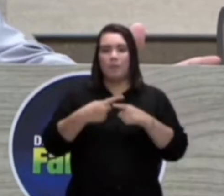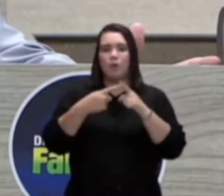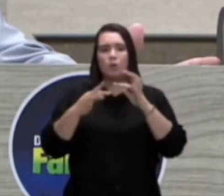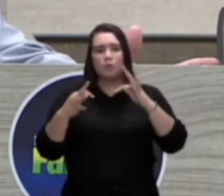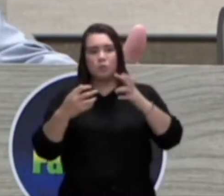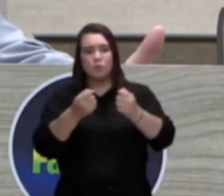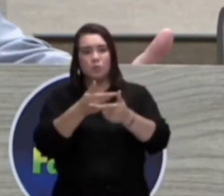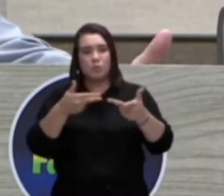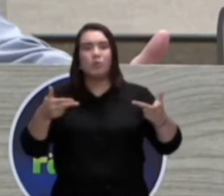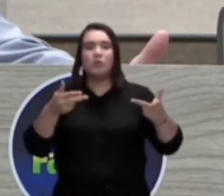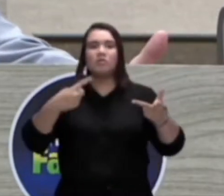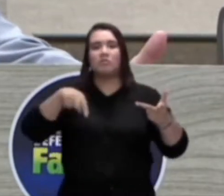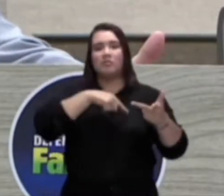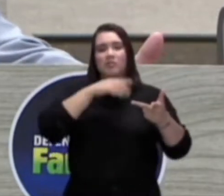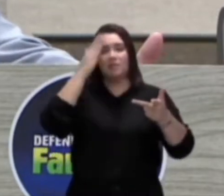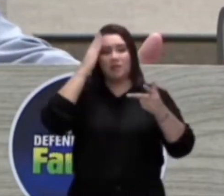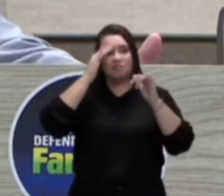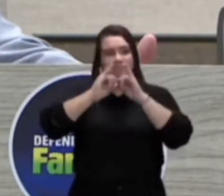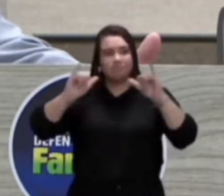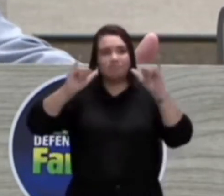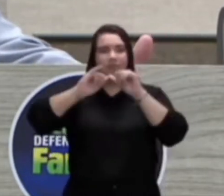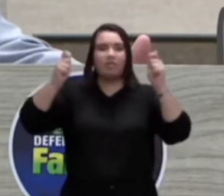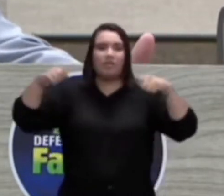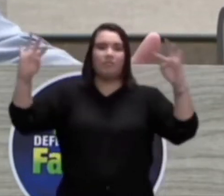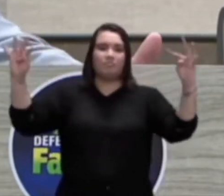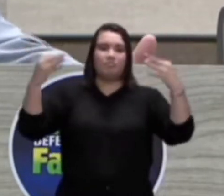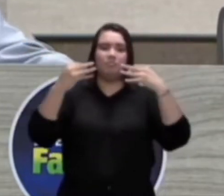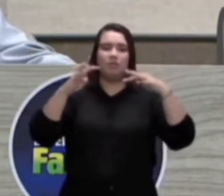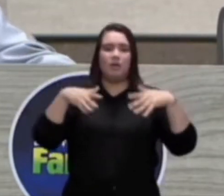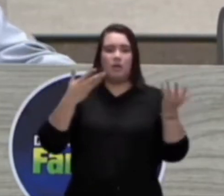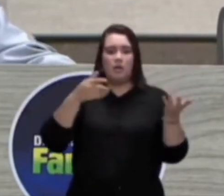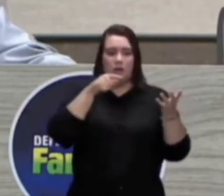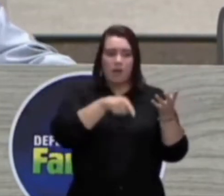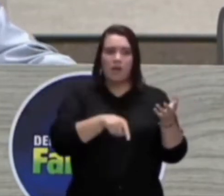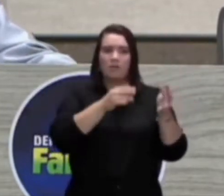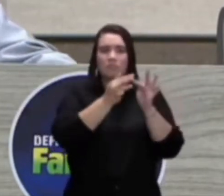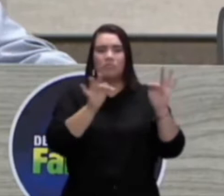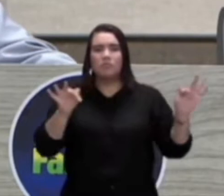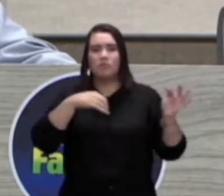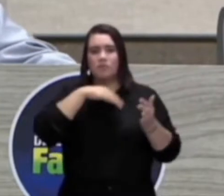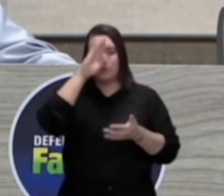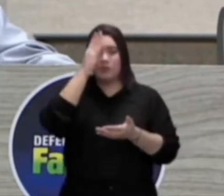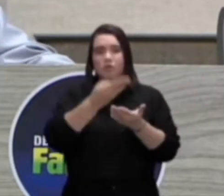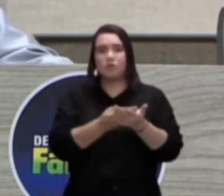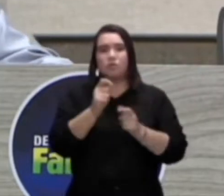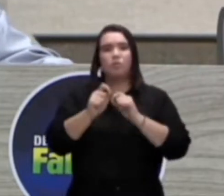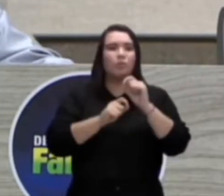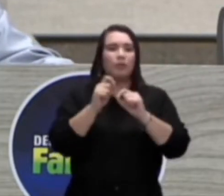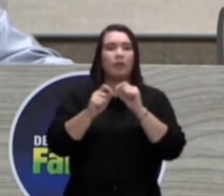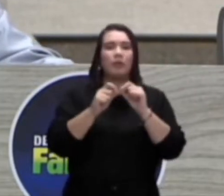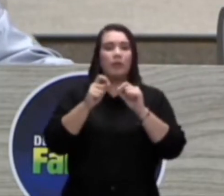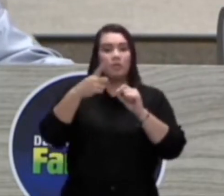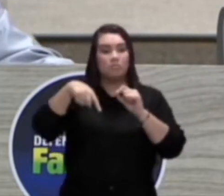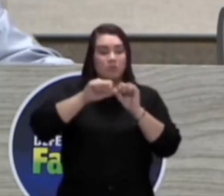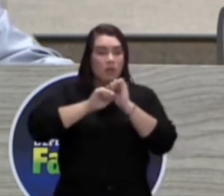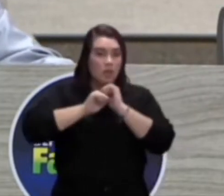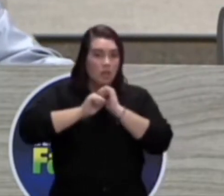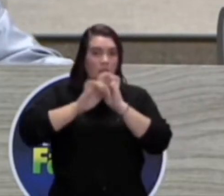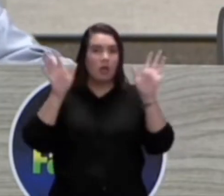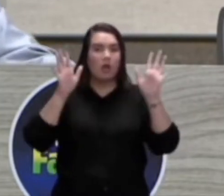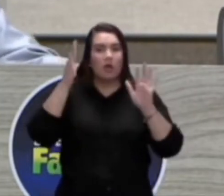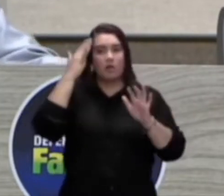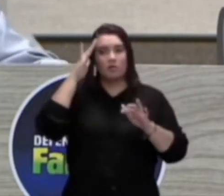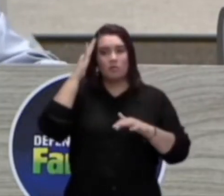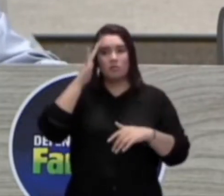coisas. E acreditando nesse texto, e para deixar bem claro, como a luz do sol, que